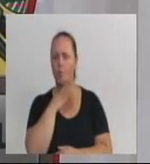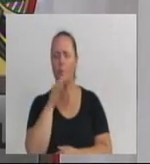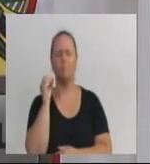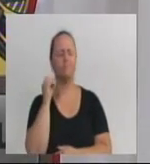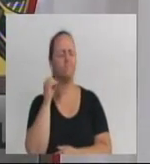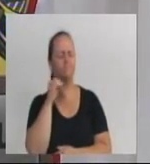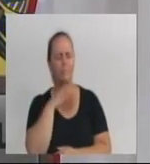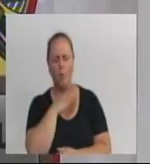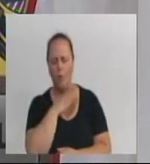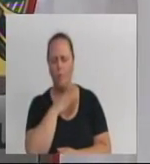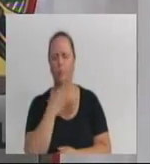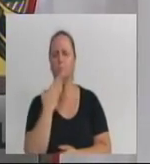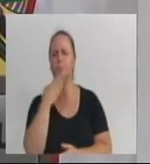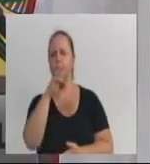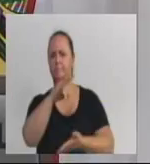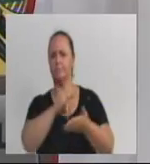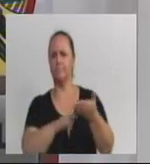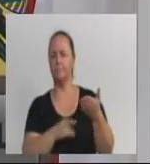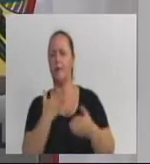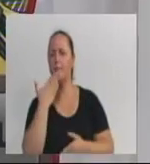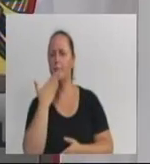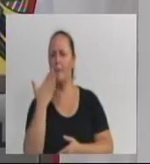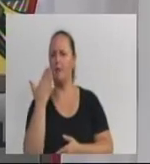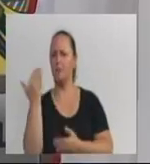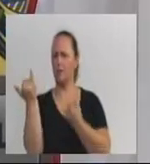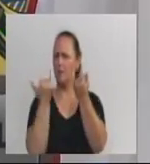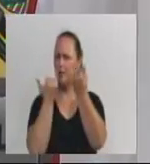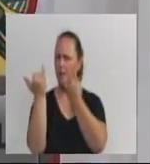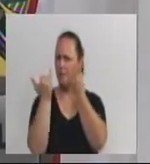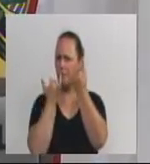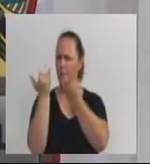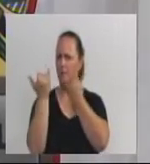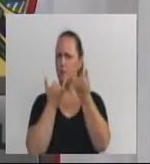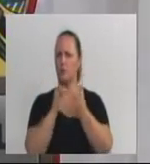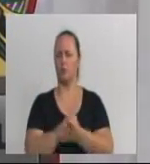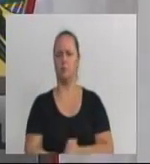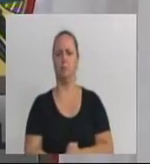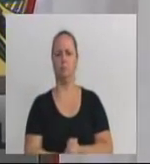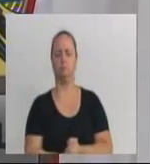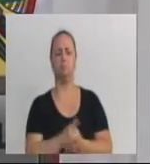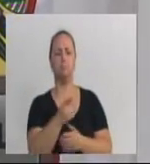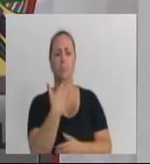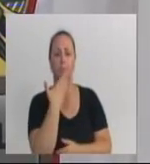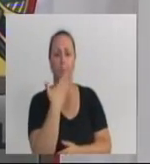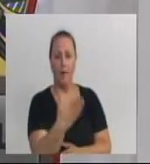O mais óbvio de um requerimento que pede informações, tanto o executivo como uma